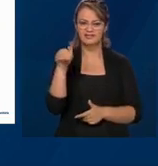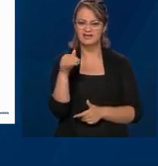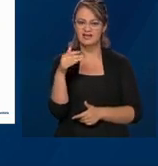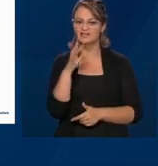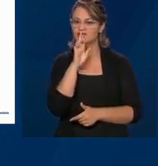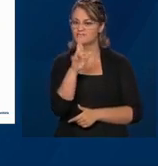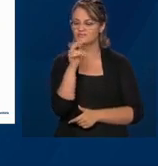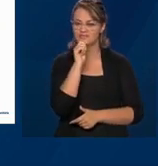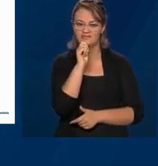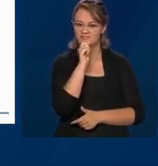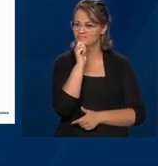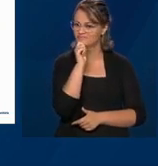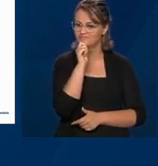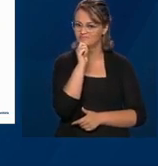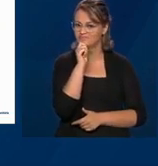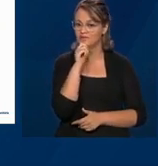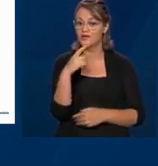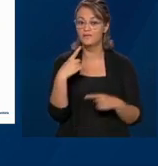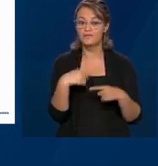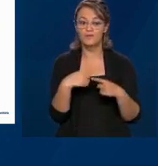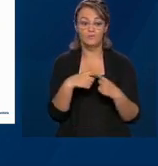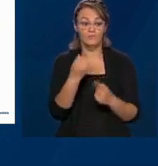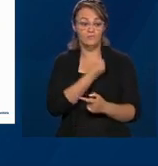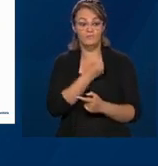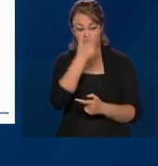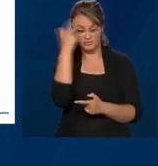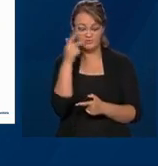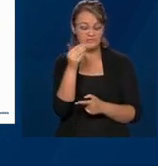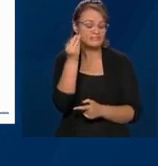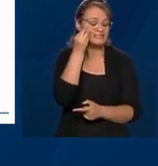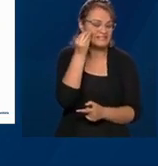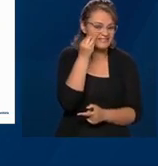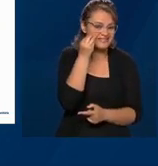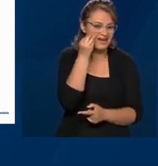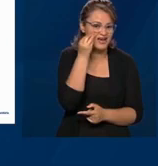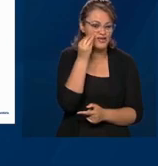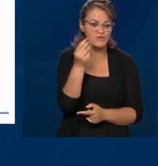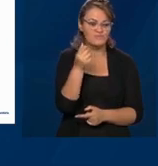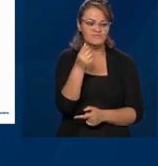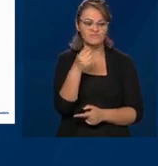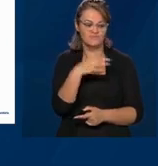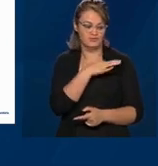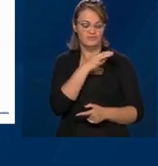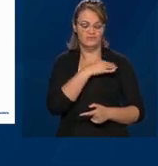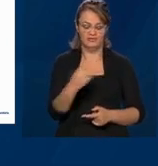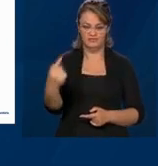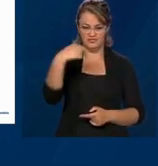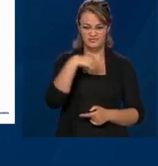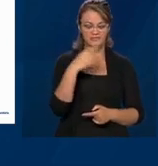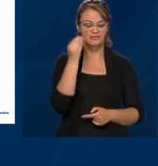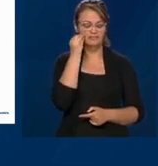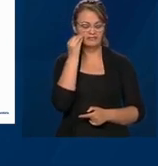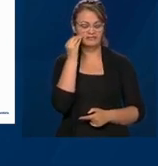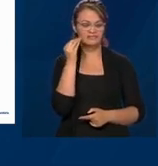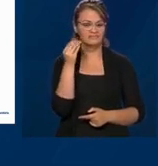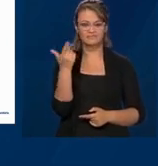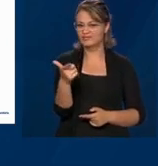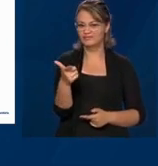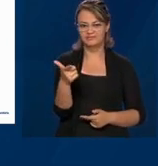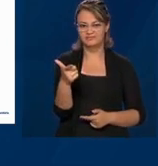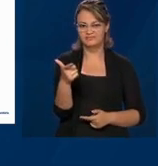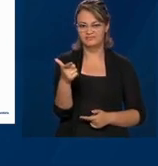Quando a gente diz não tem dado, é porque não teve um número significativo ou não teve a apresentação desse